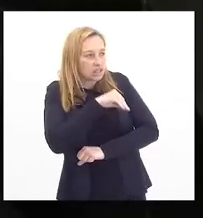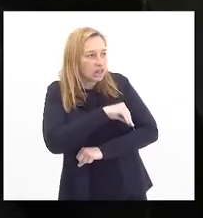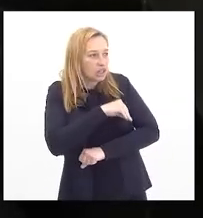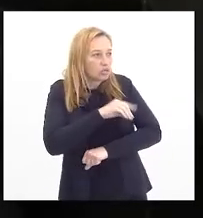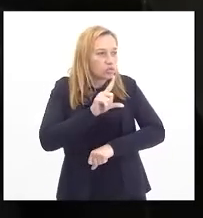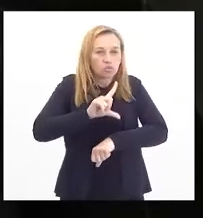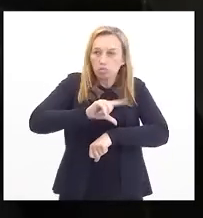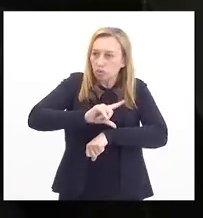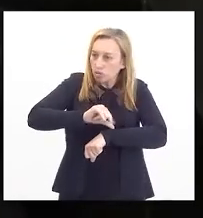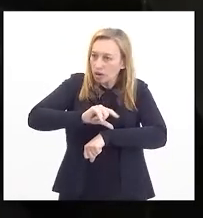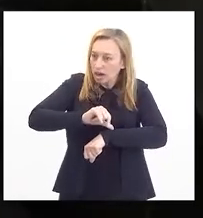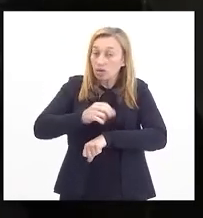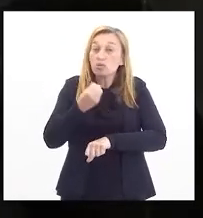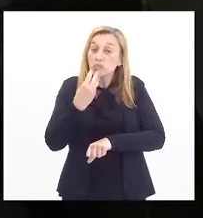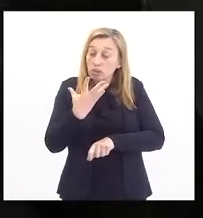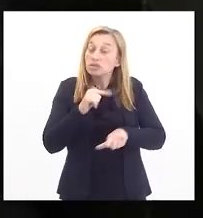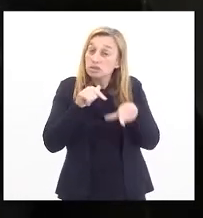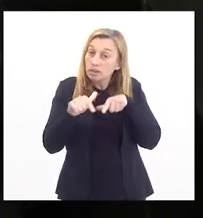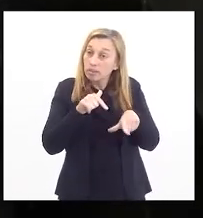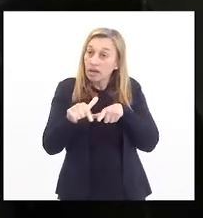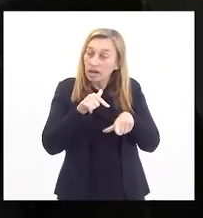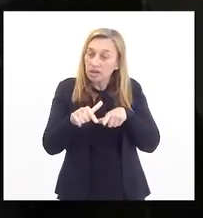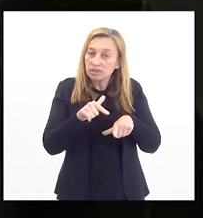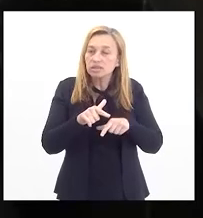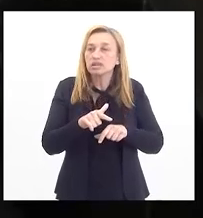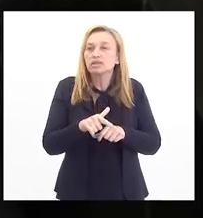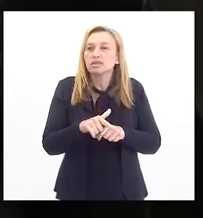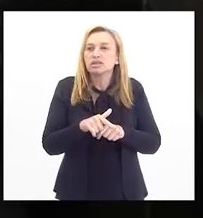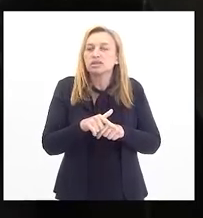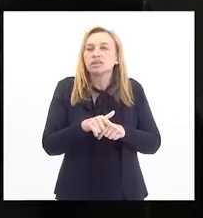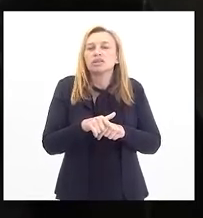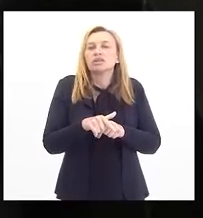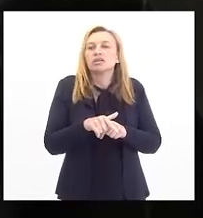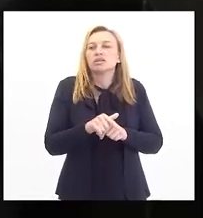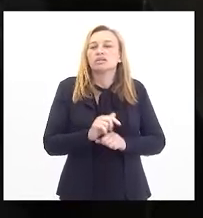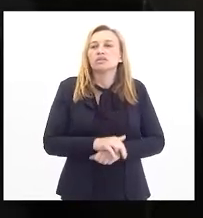trabalho que não fosse degradante, que não fosse